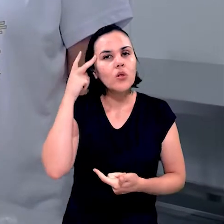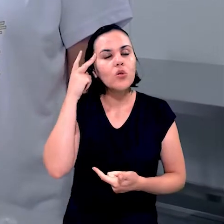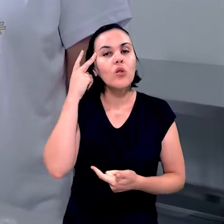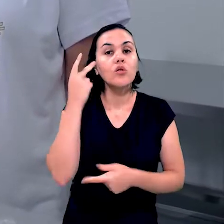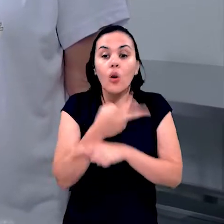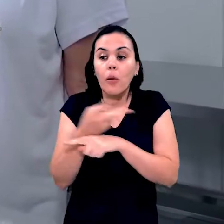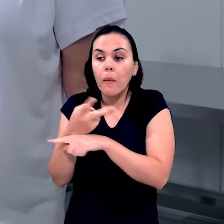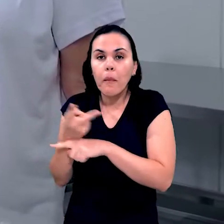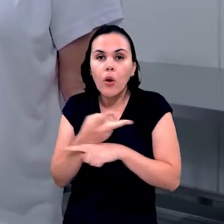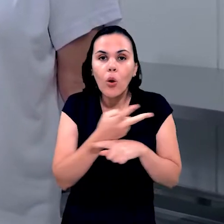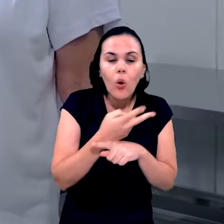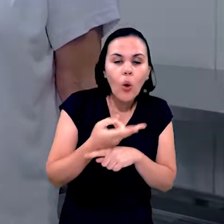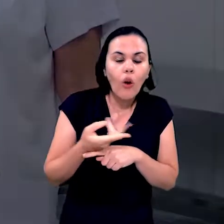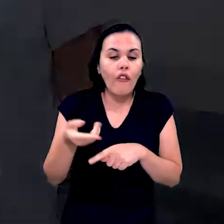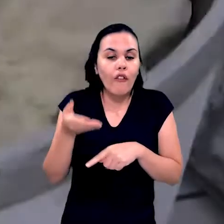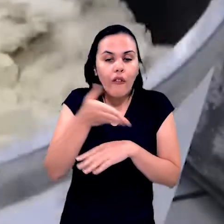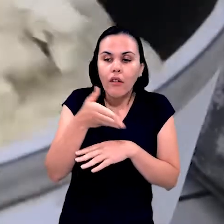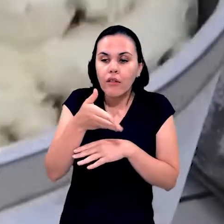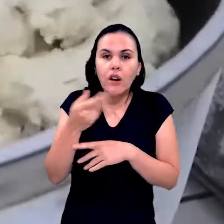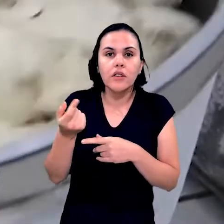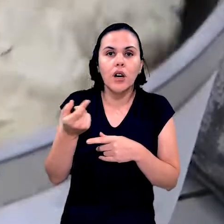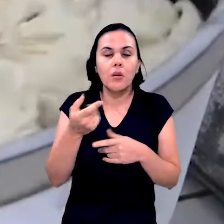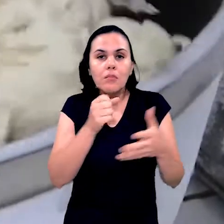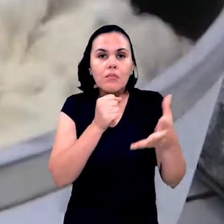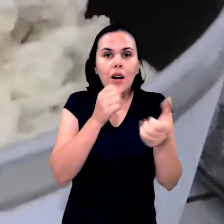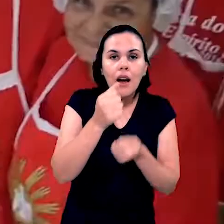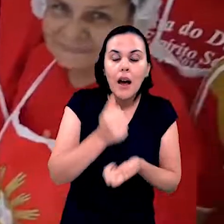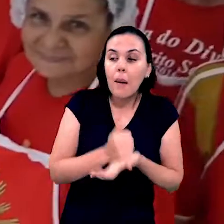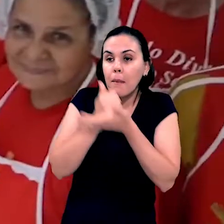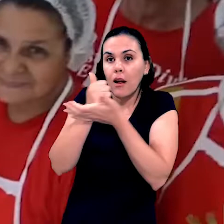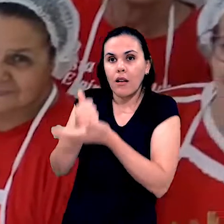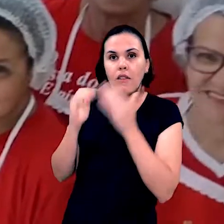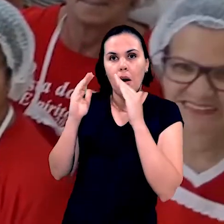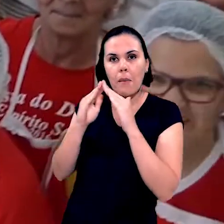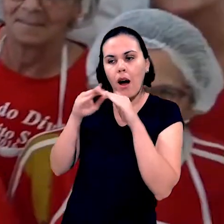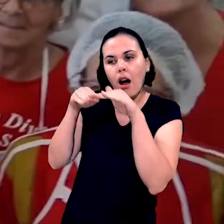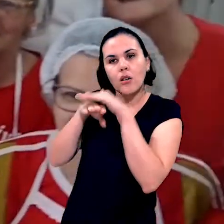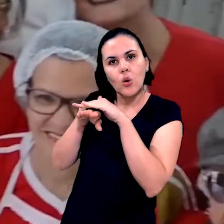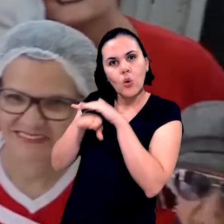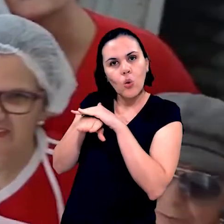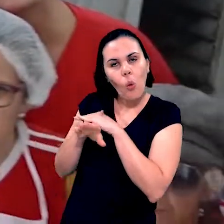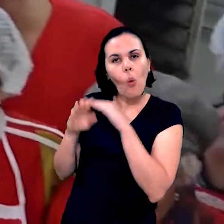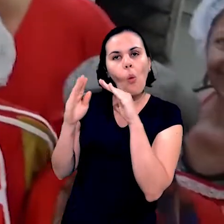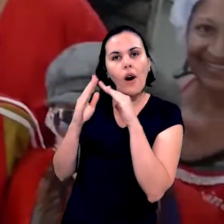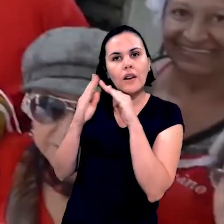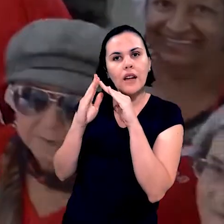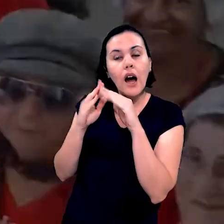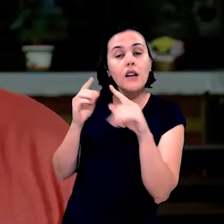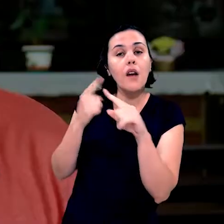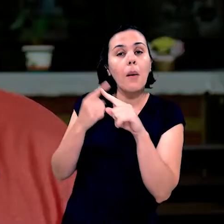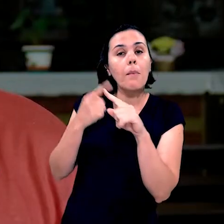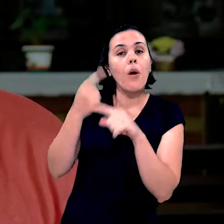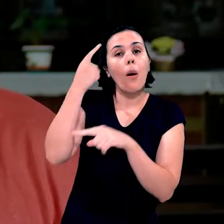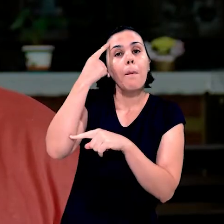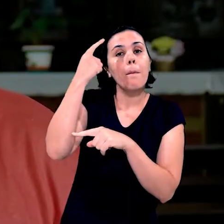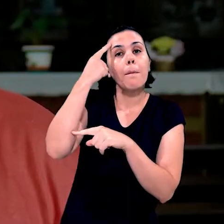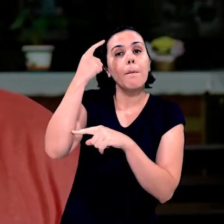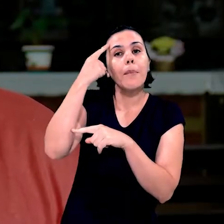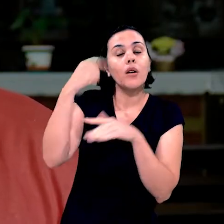pessoas procuram muito, vêm ao encontro para levar esse pãozinho para casa, para deixar nas suas despensas,